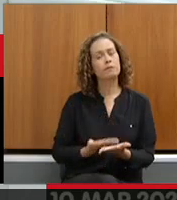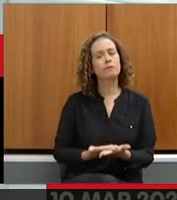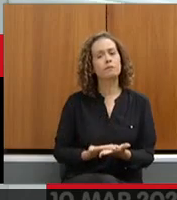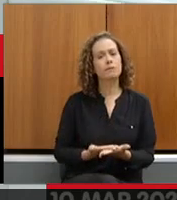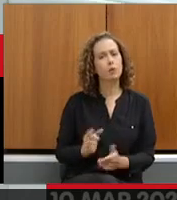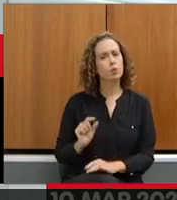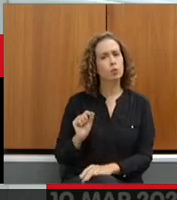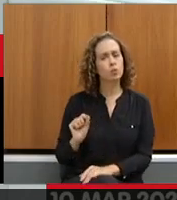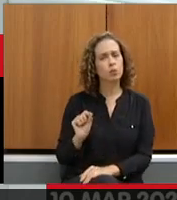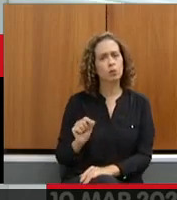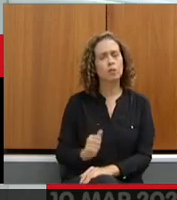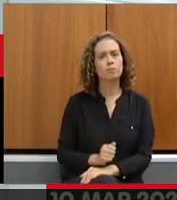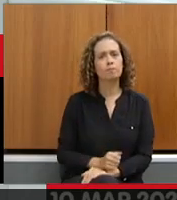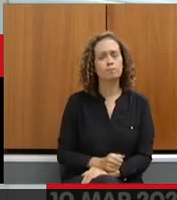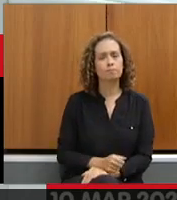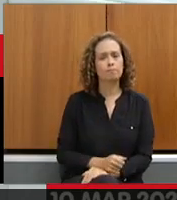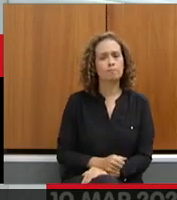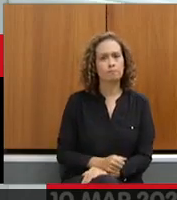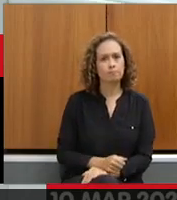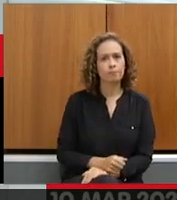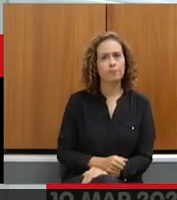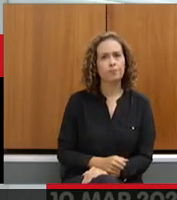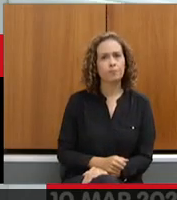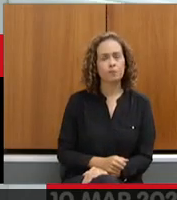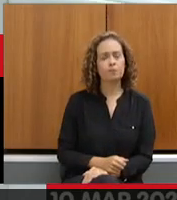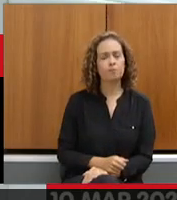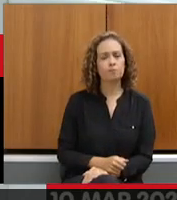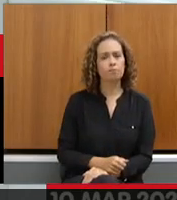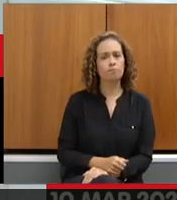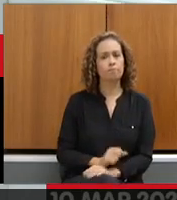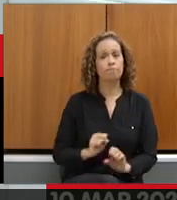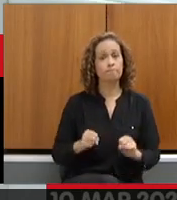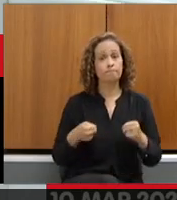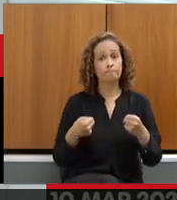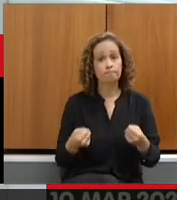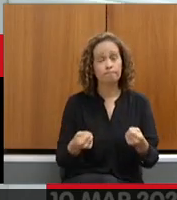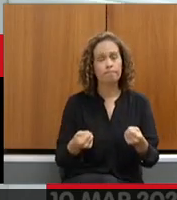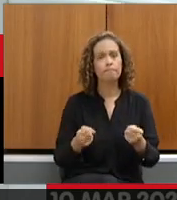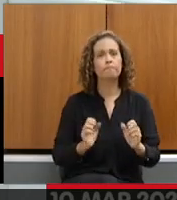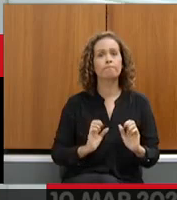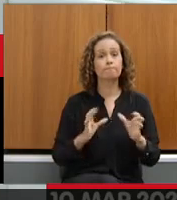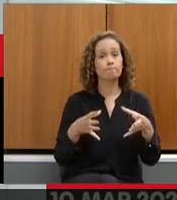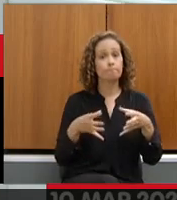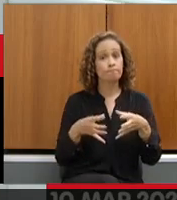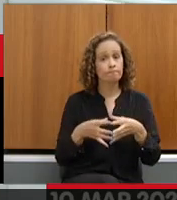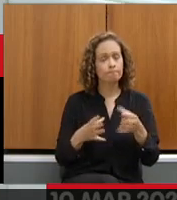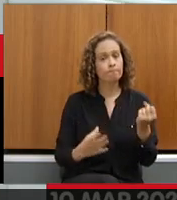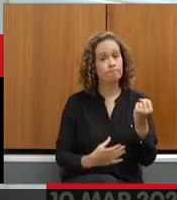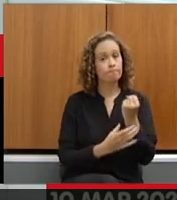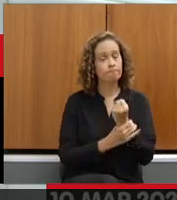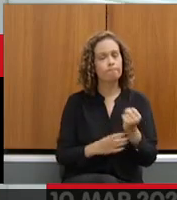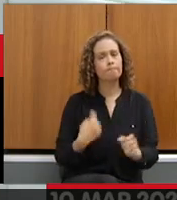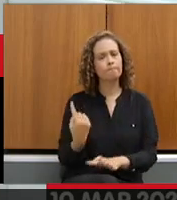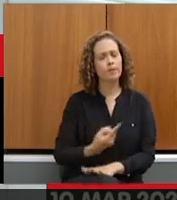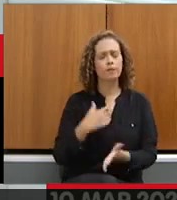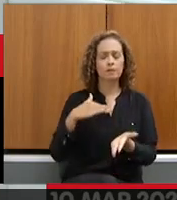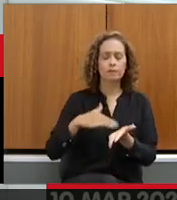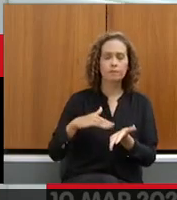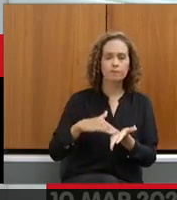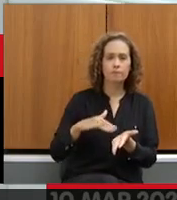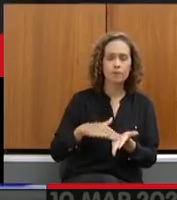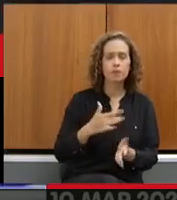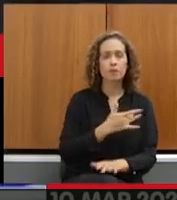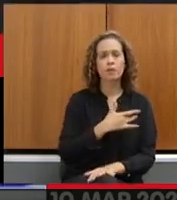o valor das forças de segurança nós somos enquanto secretaria de estado de saúde extremamente grátis o